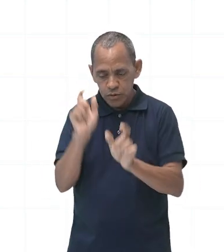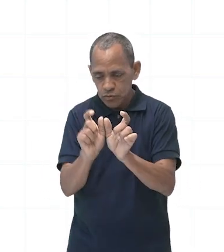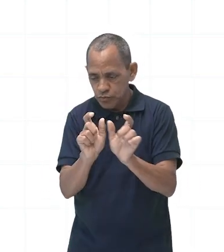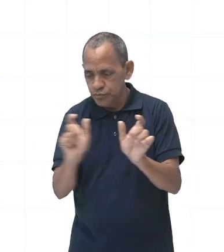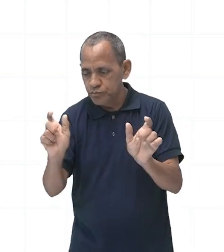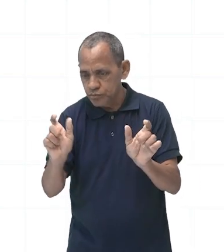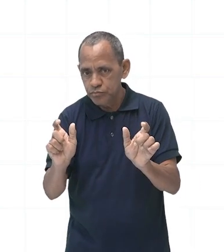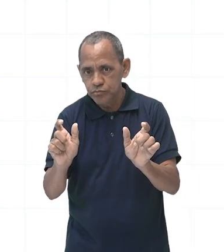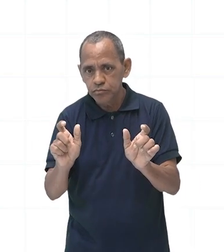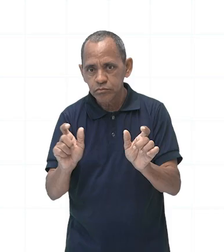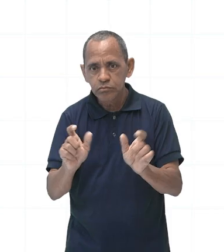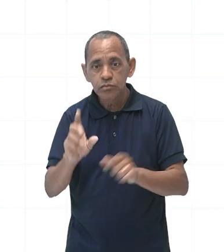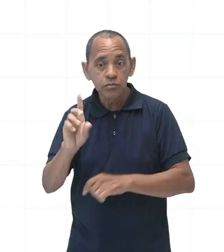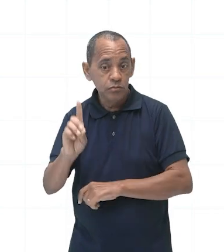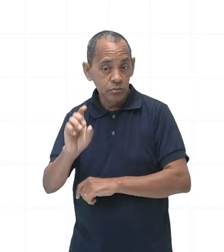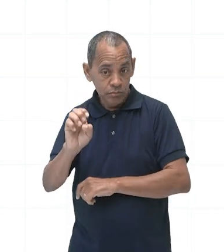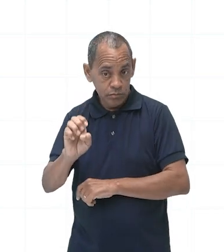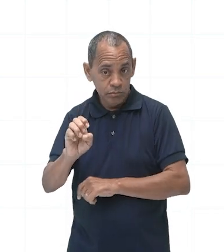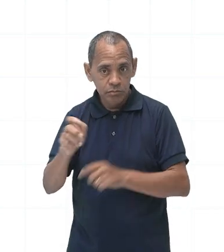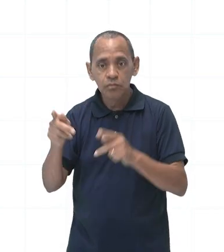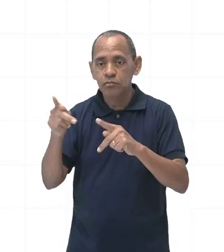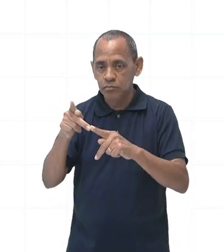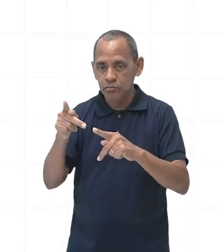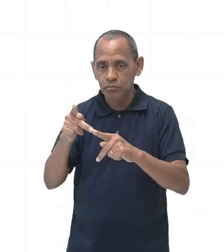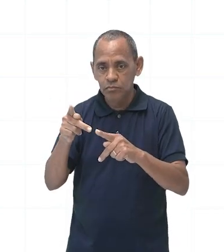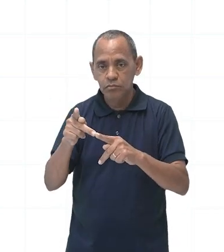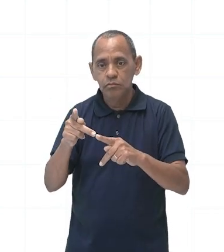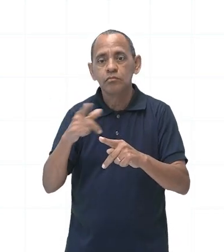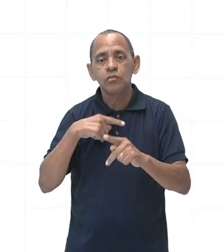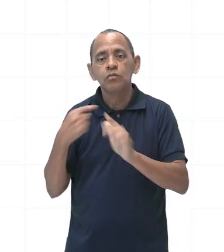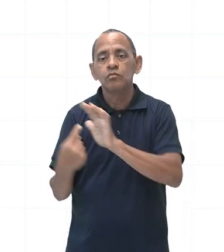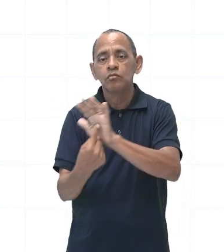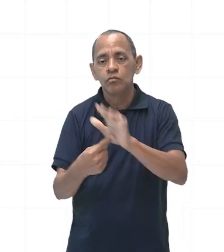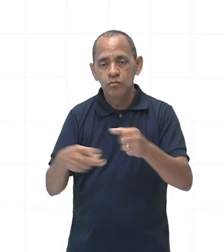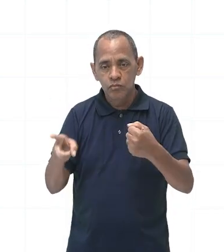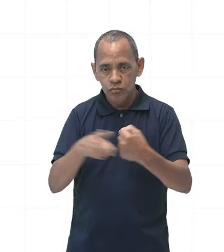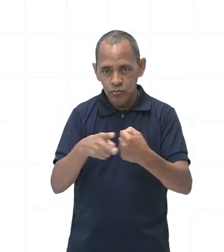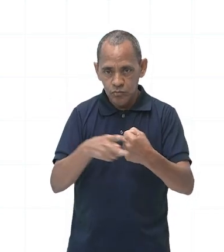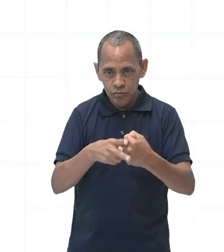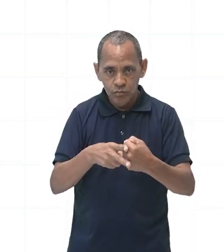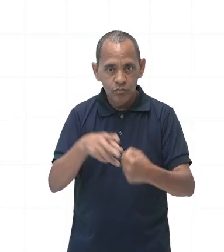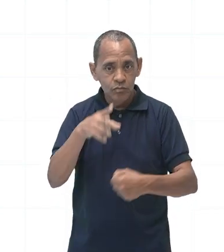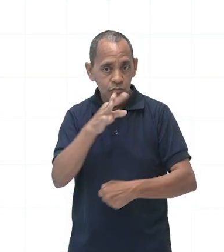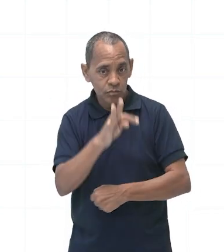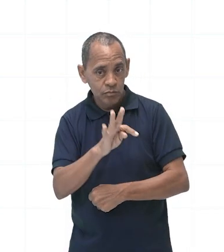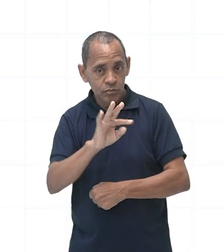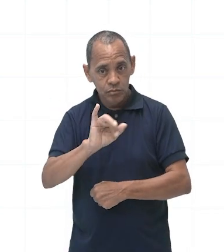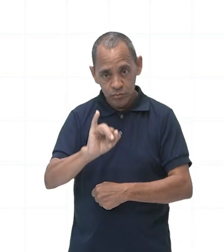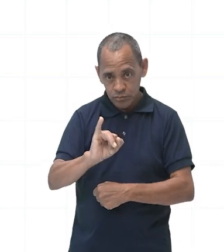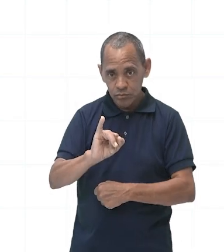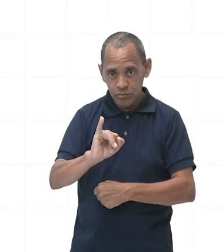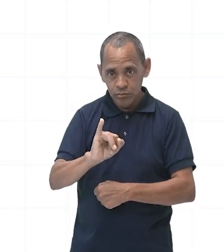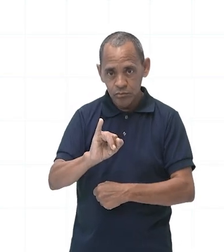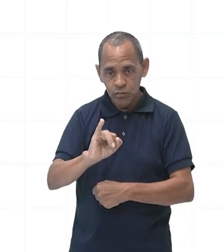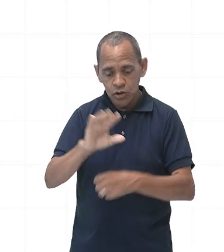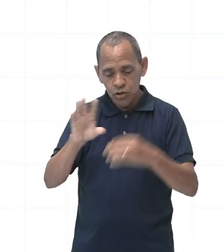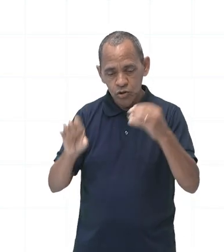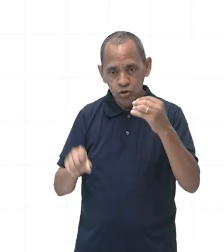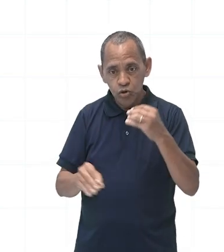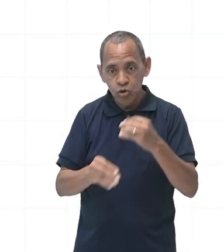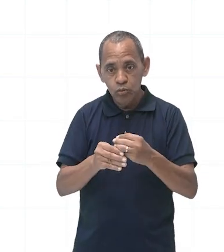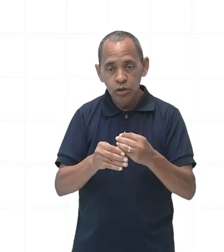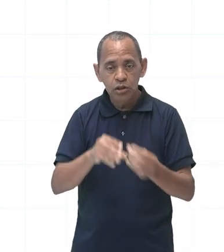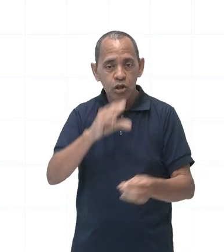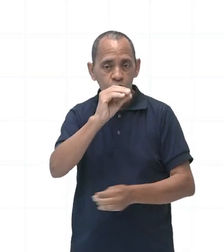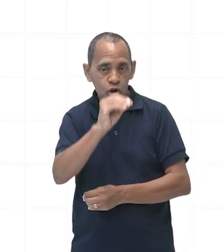Lá no meu complemento, de acolhimento, tem uma preposição, a preposição de. Então, isso me mostra que o meu verbo é